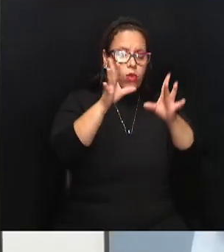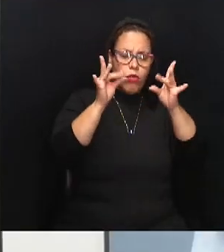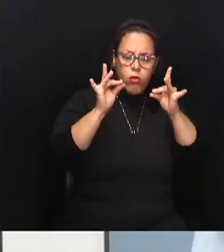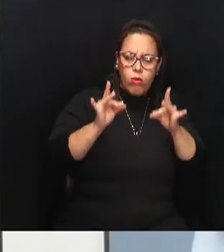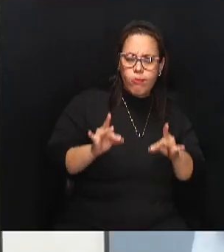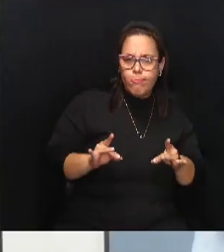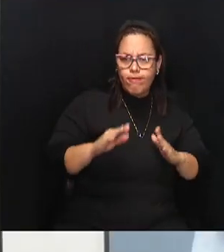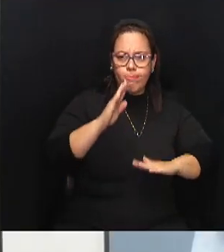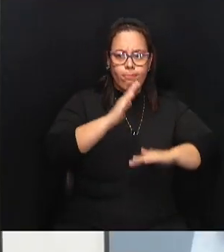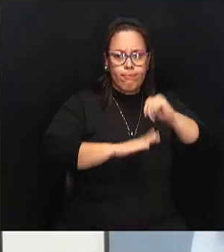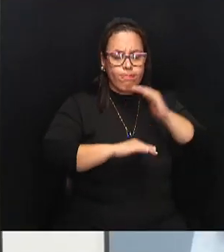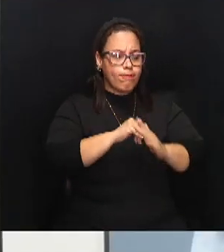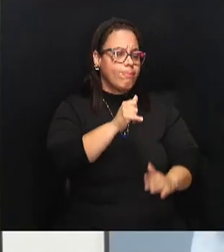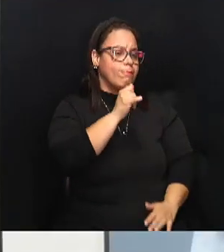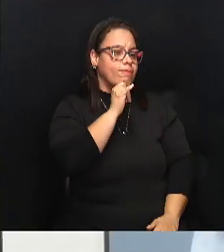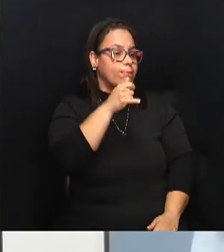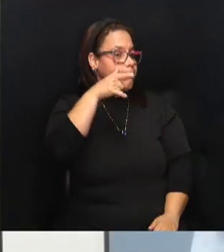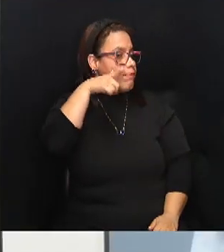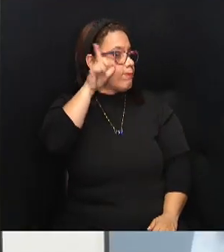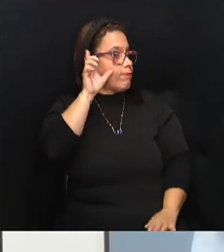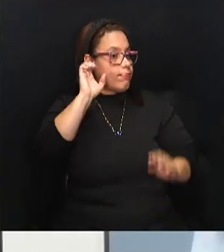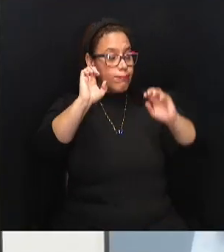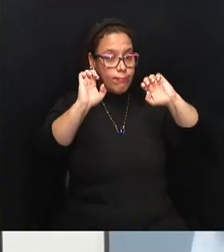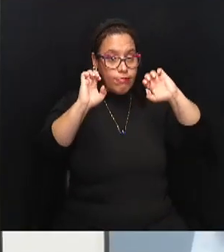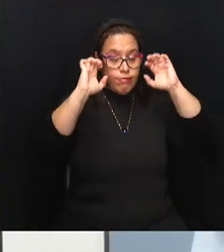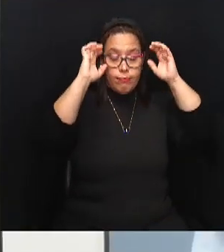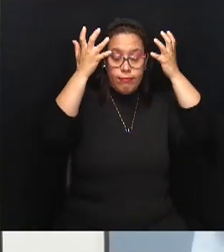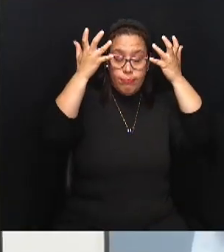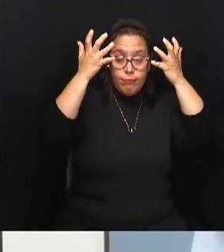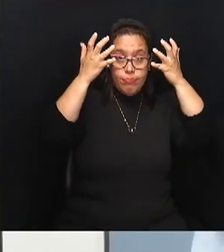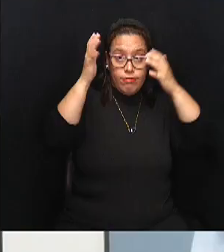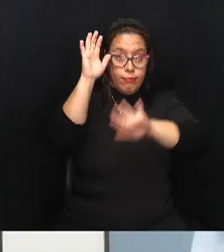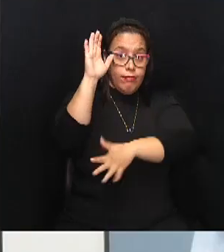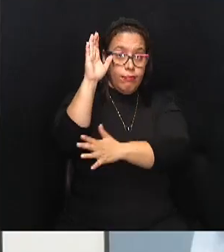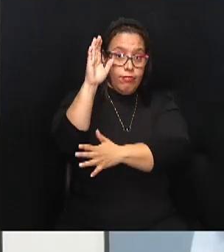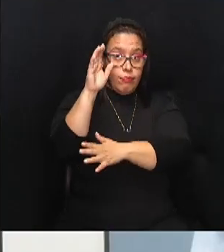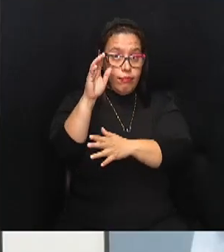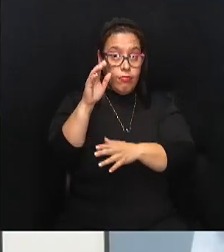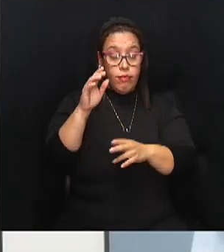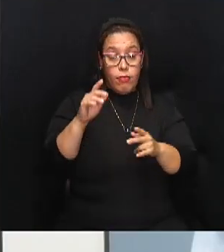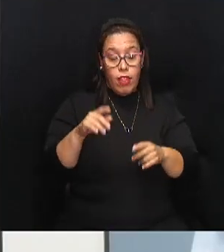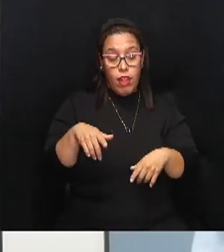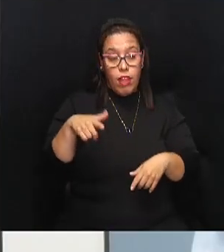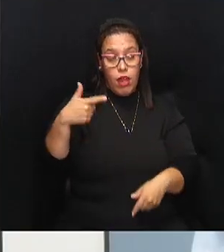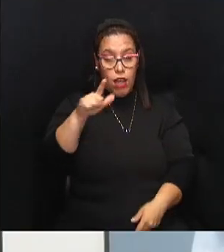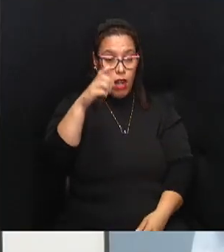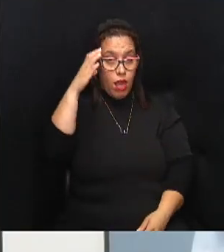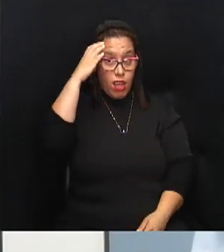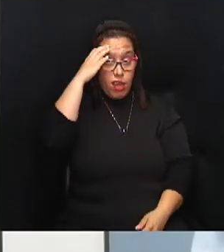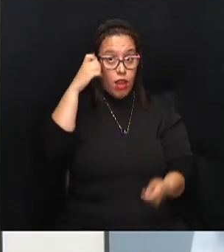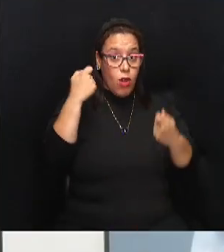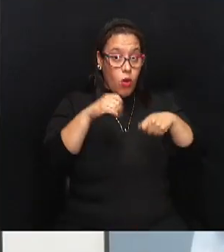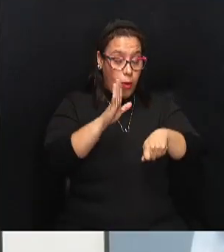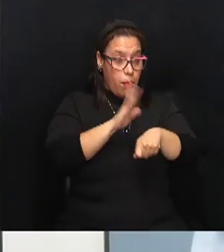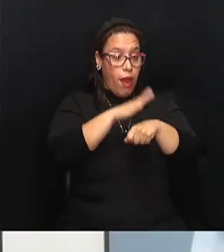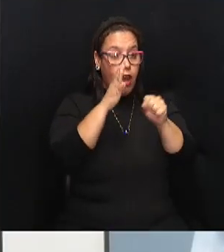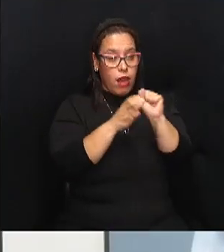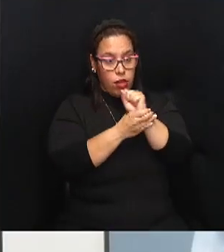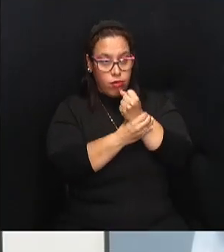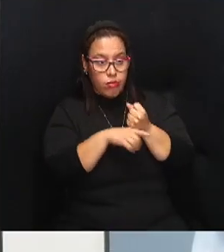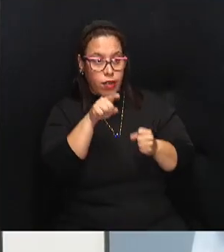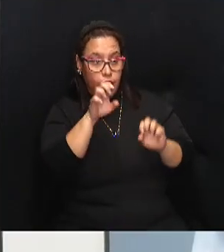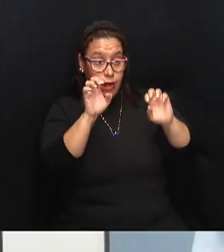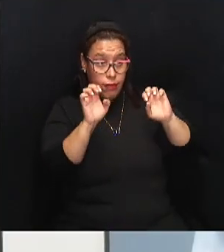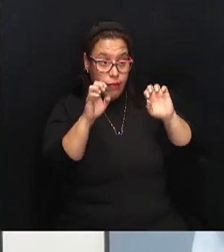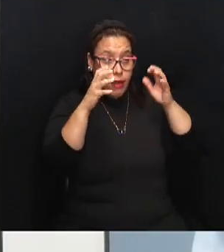específicas. Outro exemplo, ontem nós tivemos eventos lá na Praça Arautos da Paz. Será que precisava de mais segurança para aquele